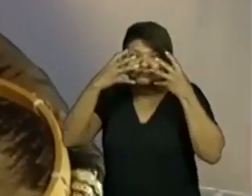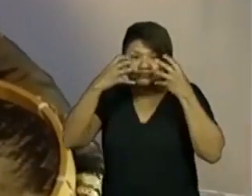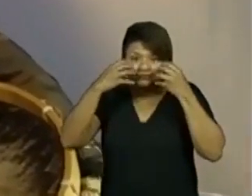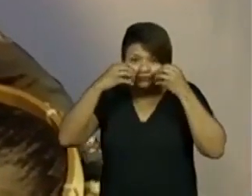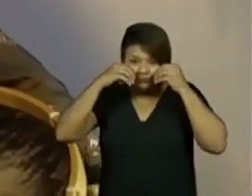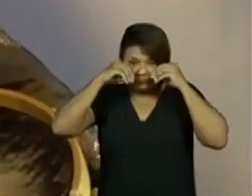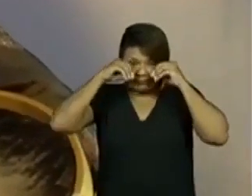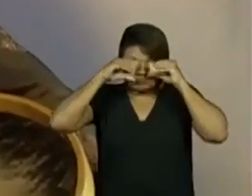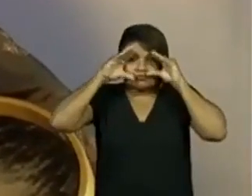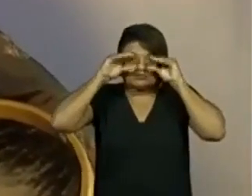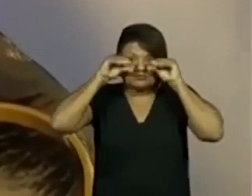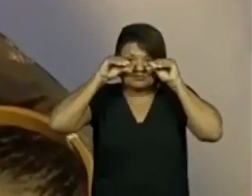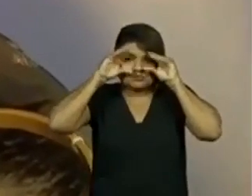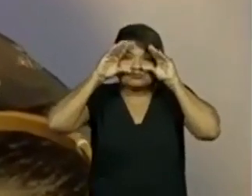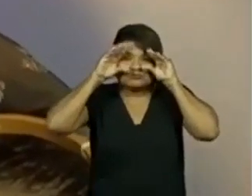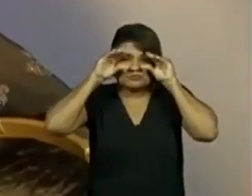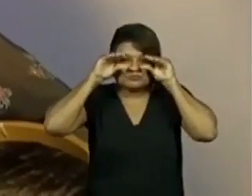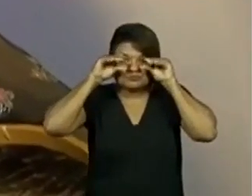Do jeito que quiser inventar.